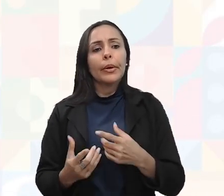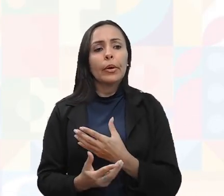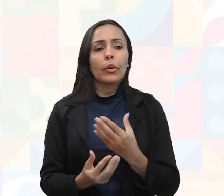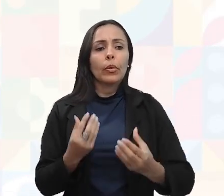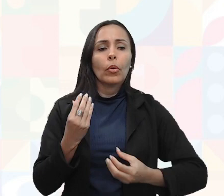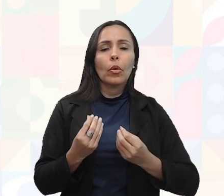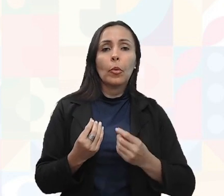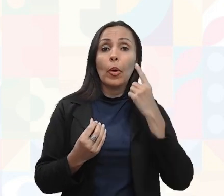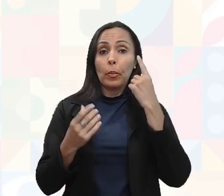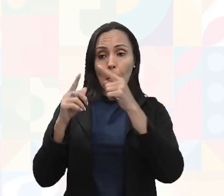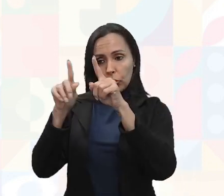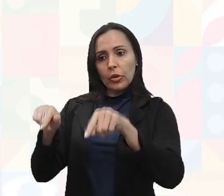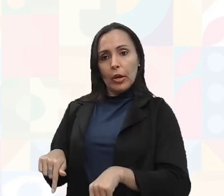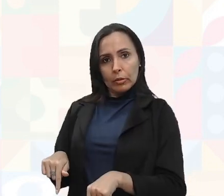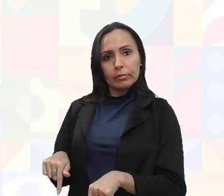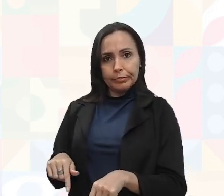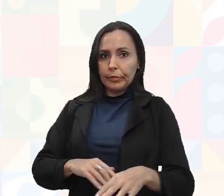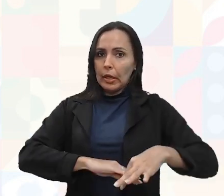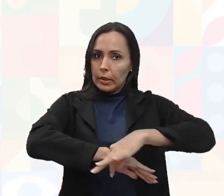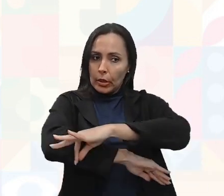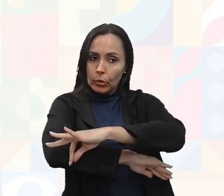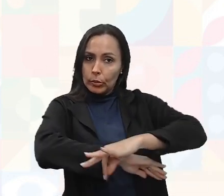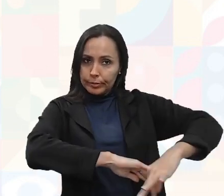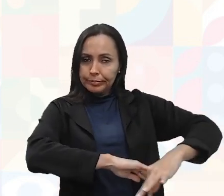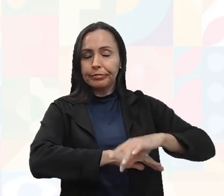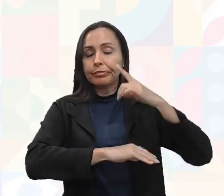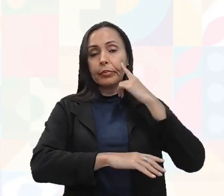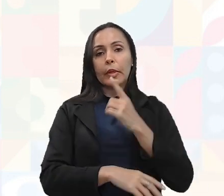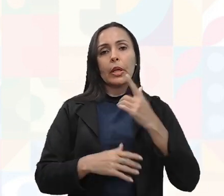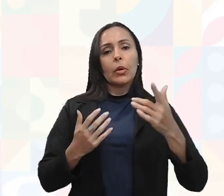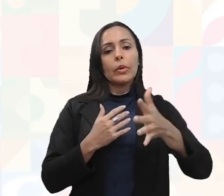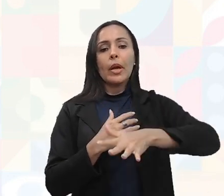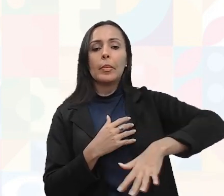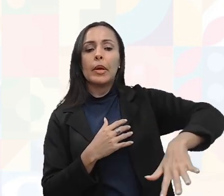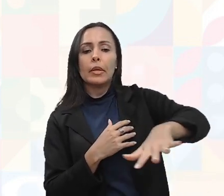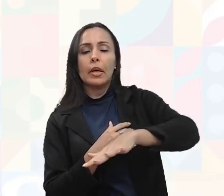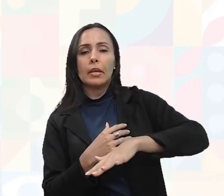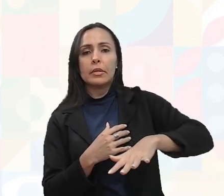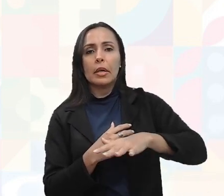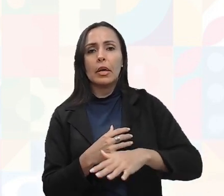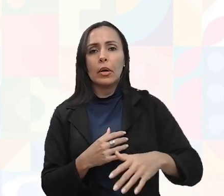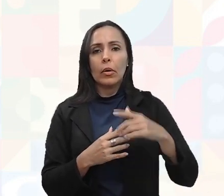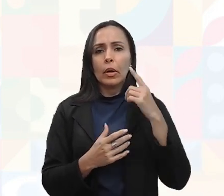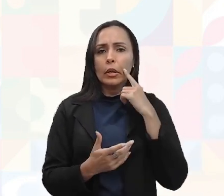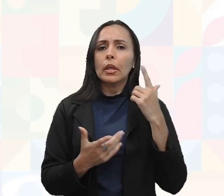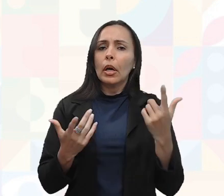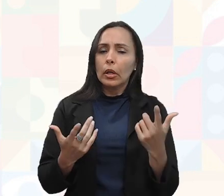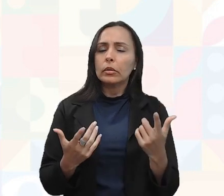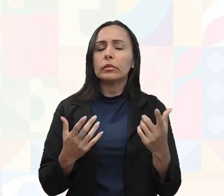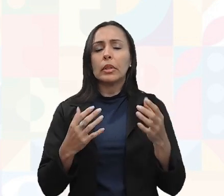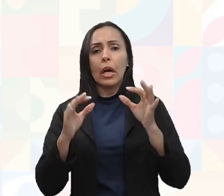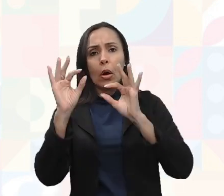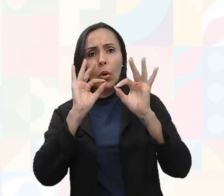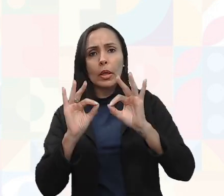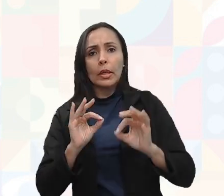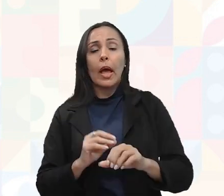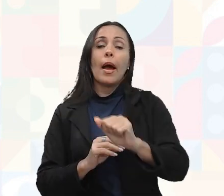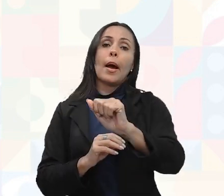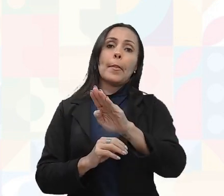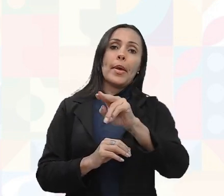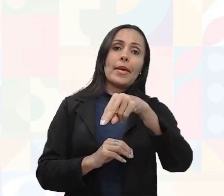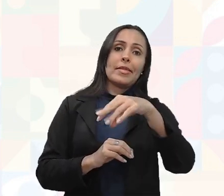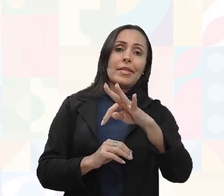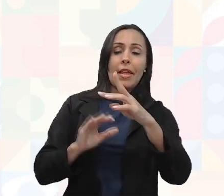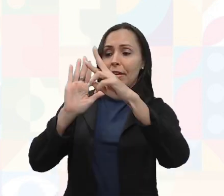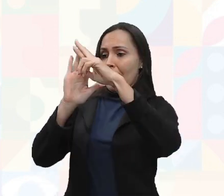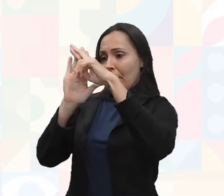questão do projeto de arquitetura, o projeto de ambientação e a planta de layout está nas normas da ABNT, né? Que